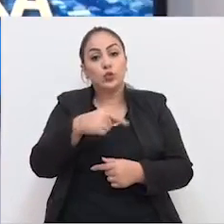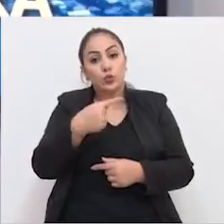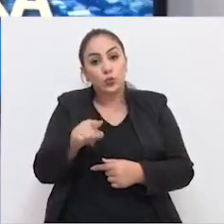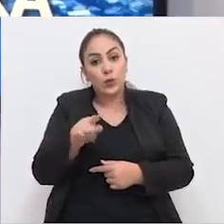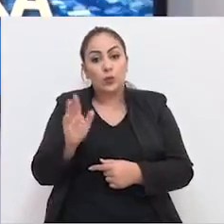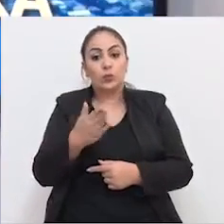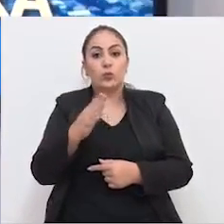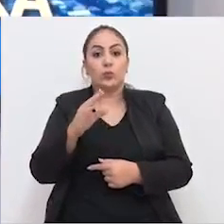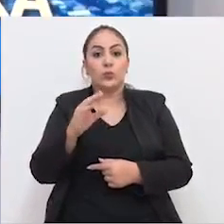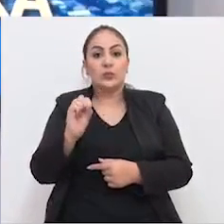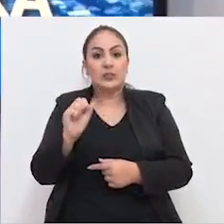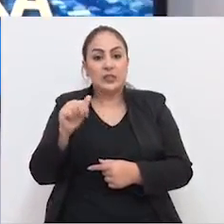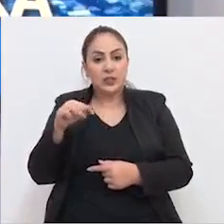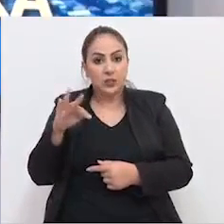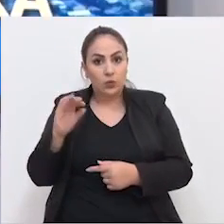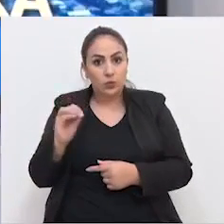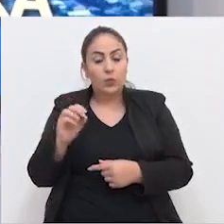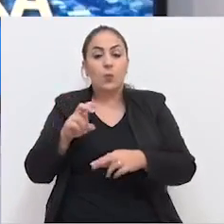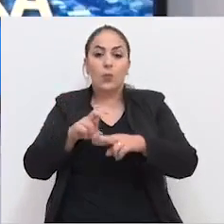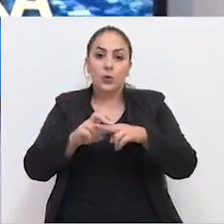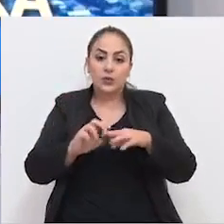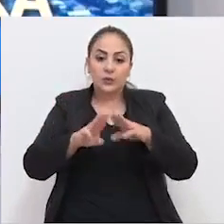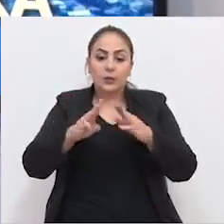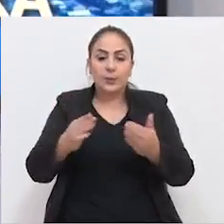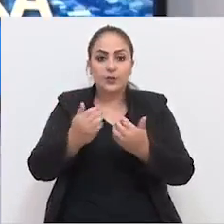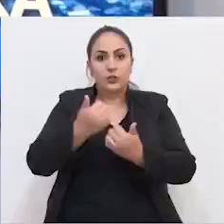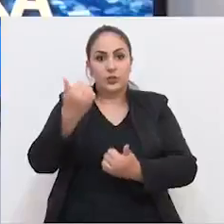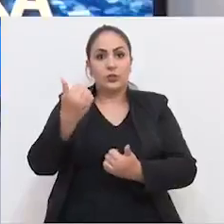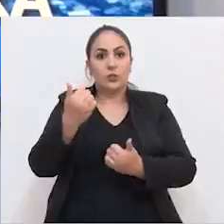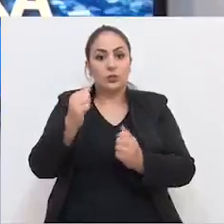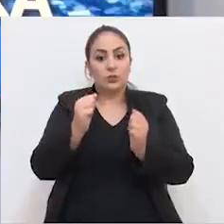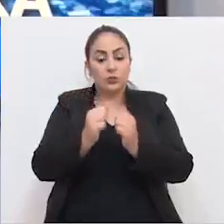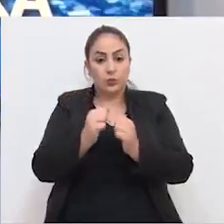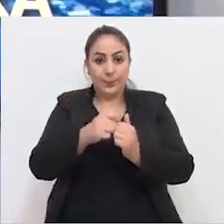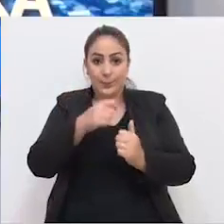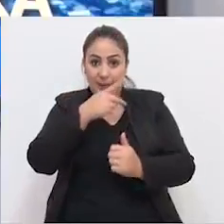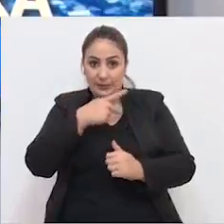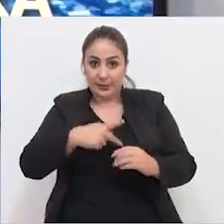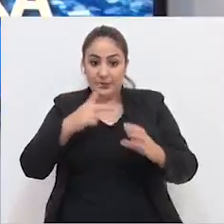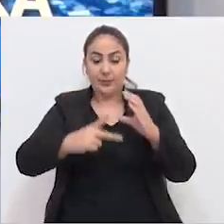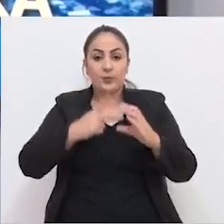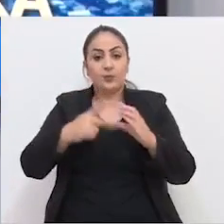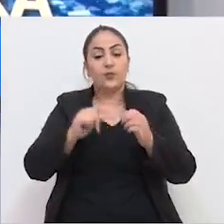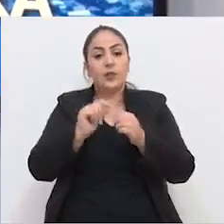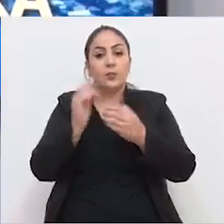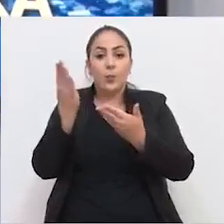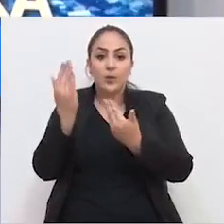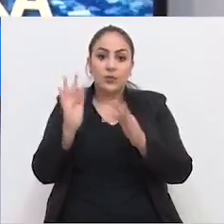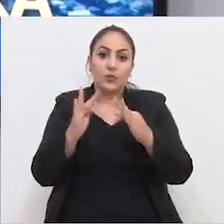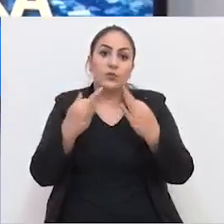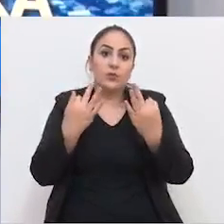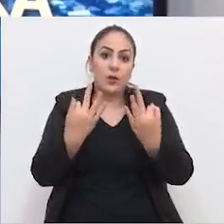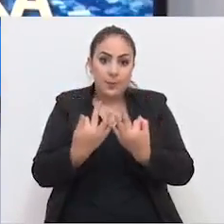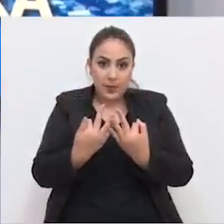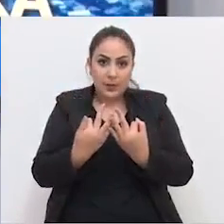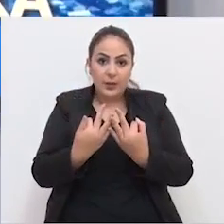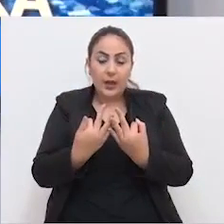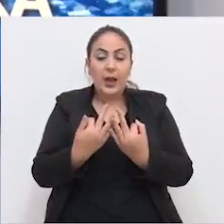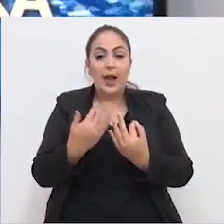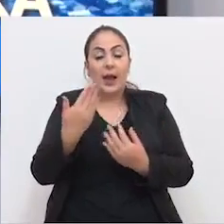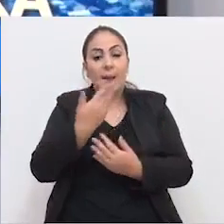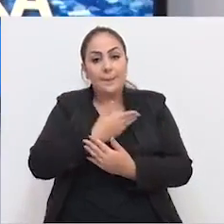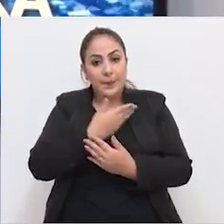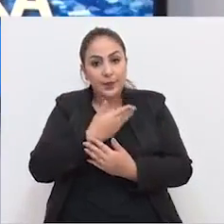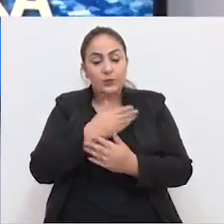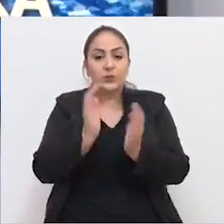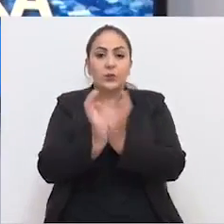dos Santos. Por isso, a mesa diretora, através do presidente do Legislativo, prestou condolências à família,